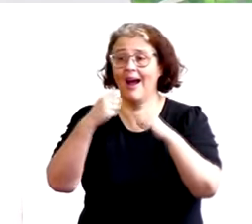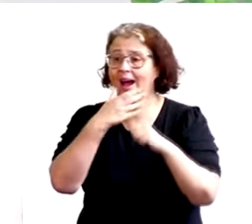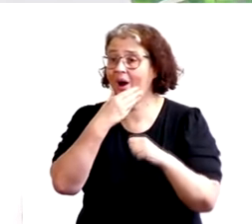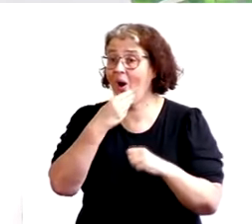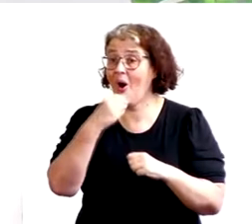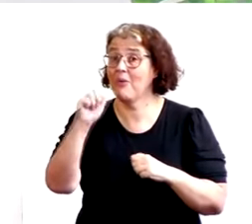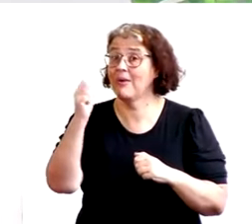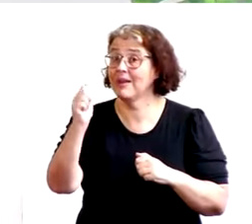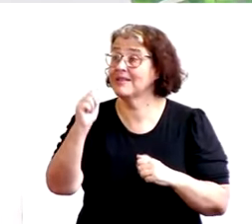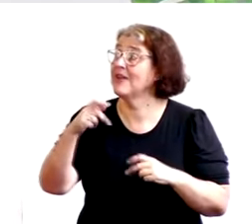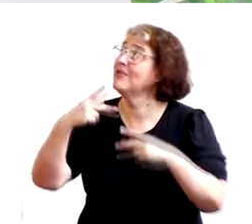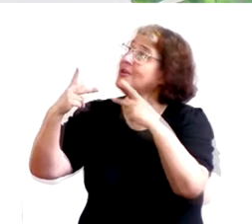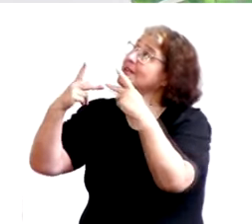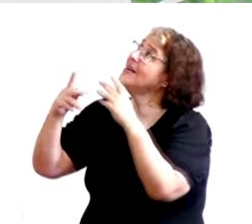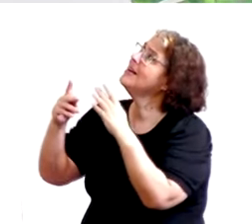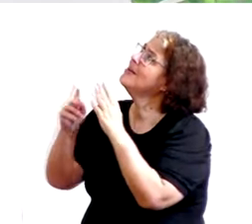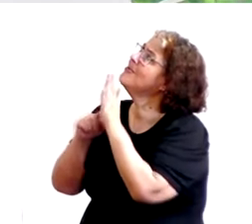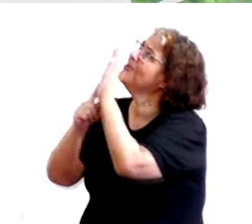é